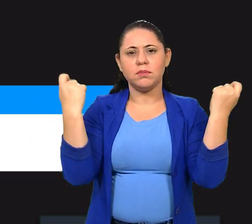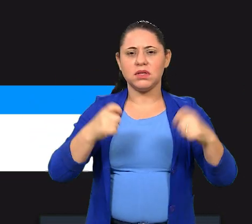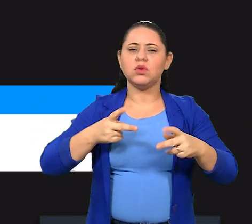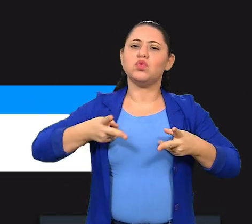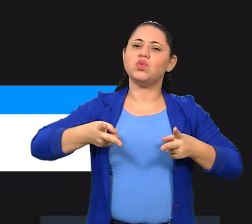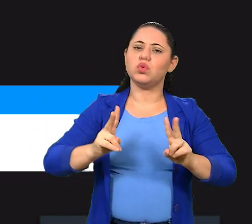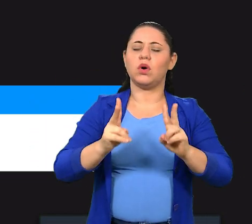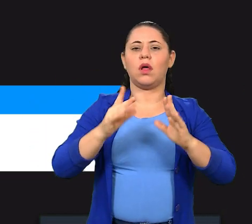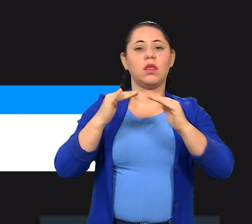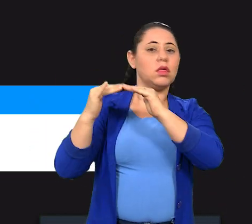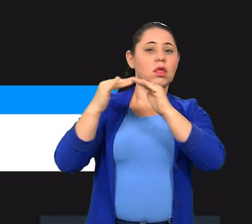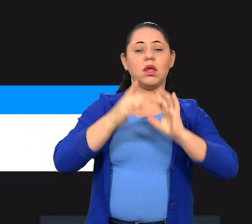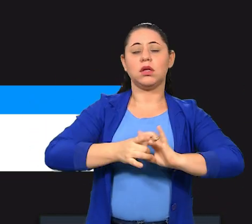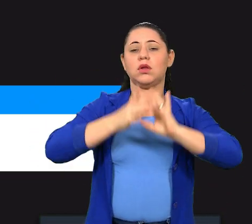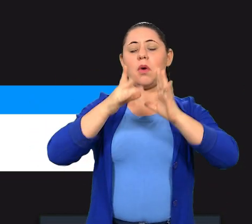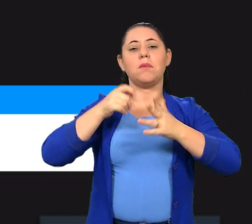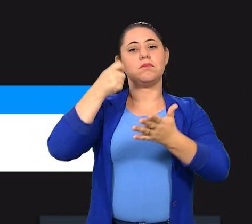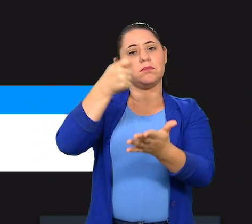lua